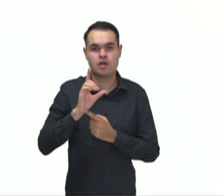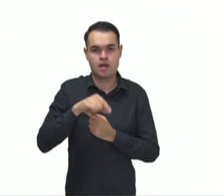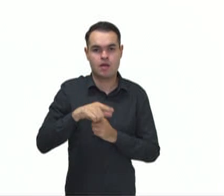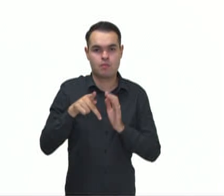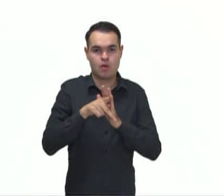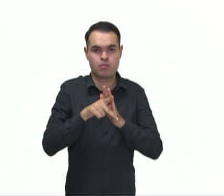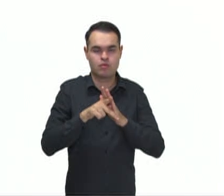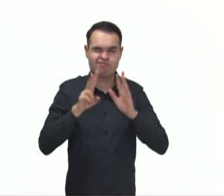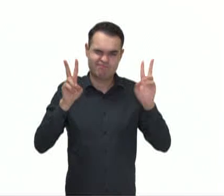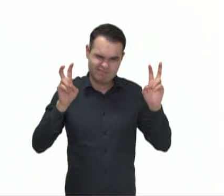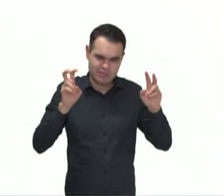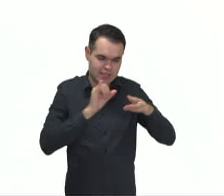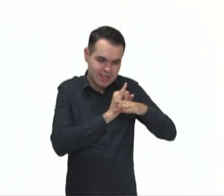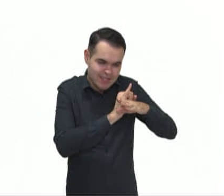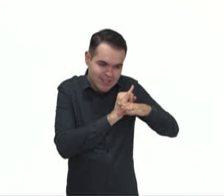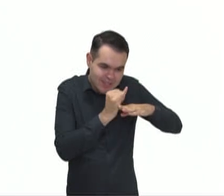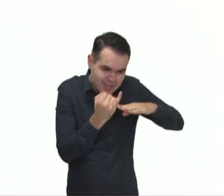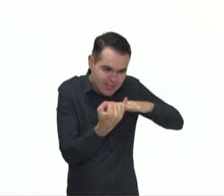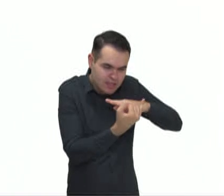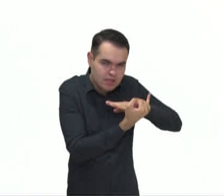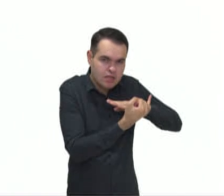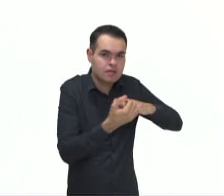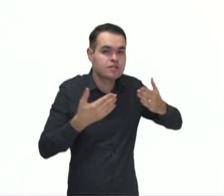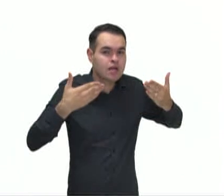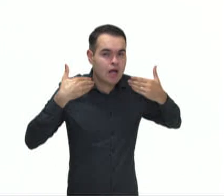ilha de calor urbana.